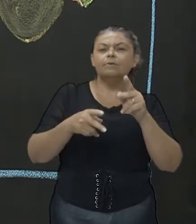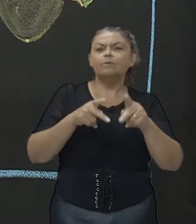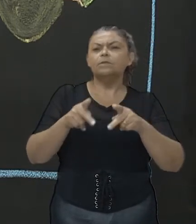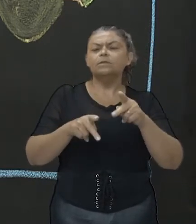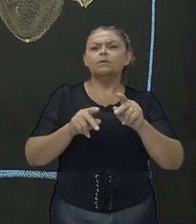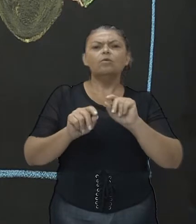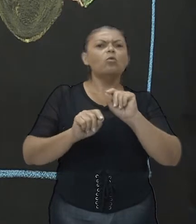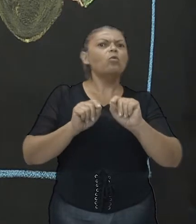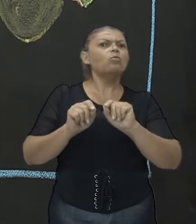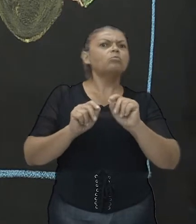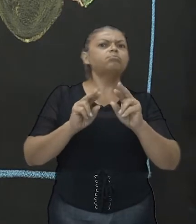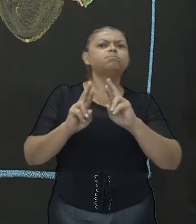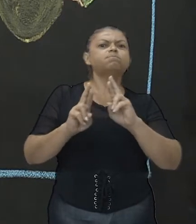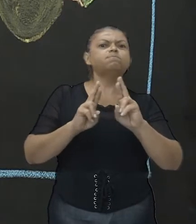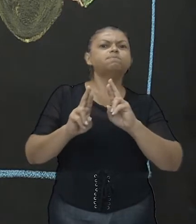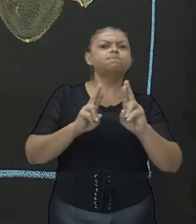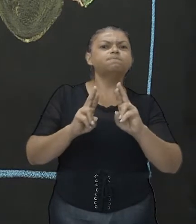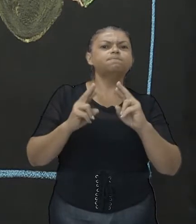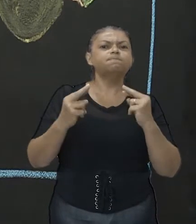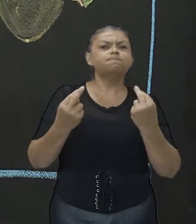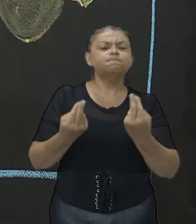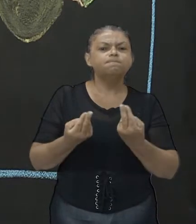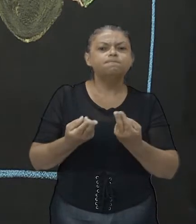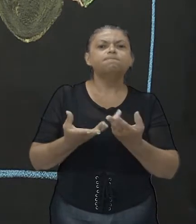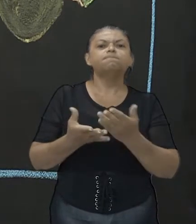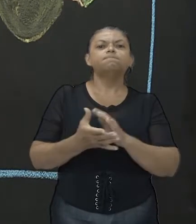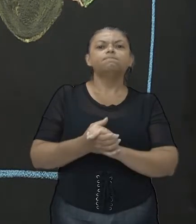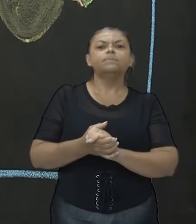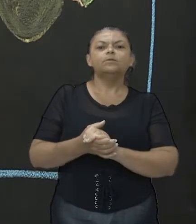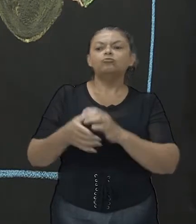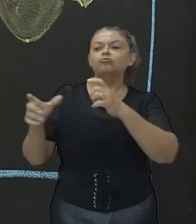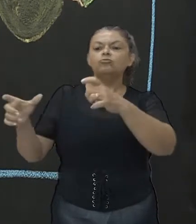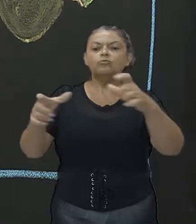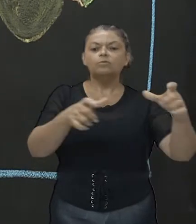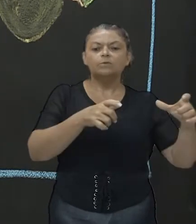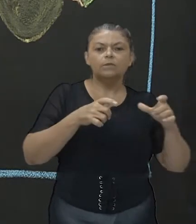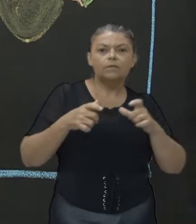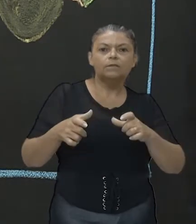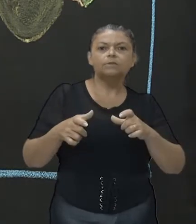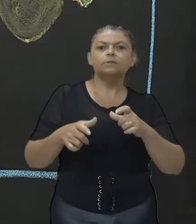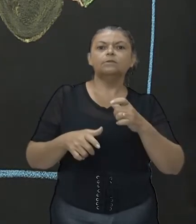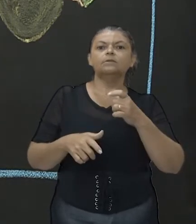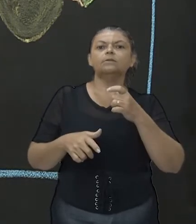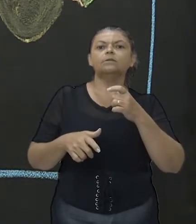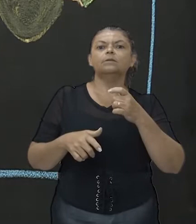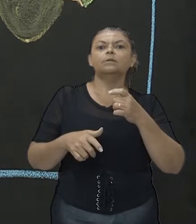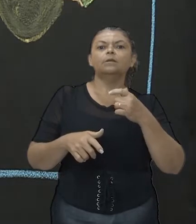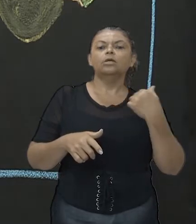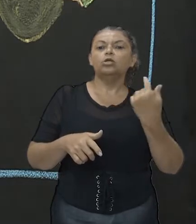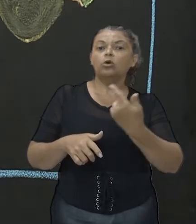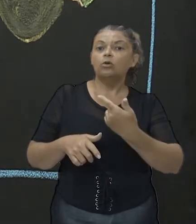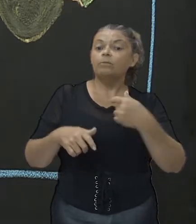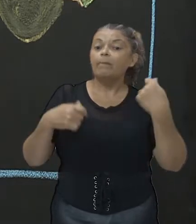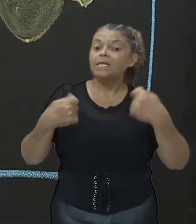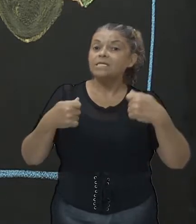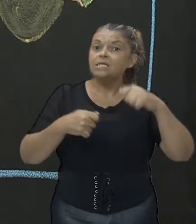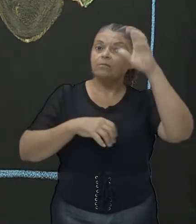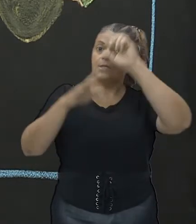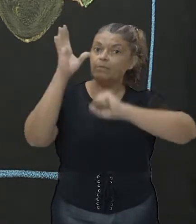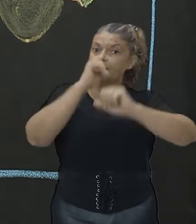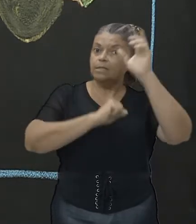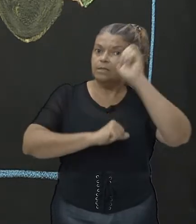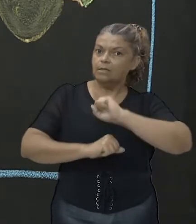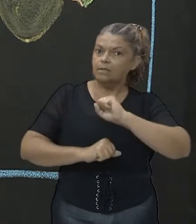a relação da proporcionalidade dos territórios? É essa a linguagem que a gente precisa entender aqui. Agora, percebam